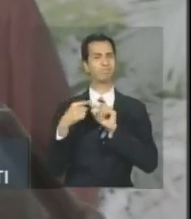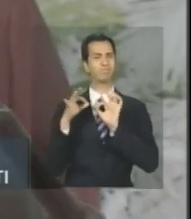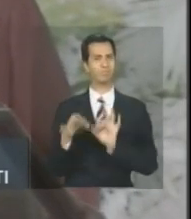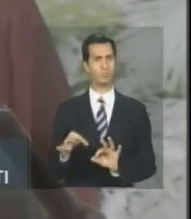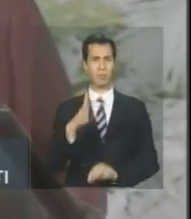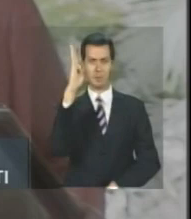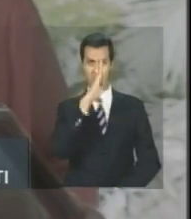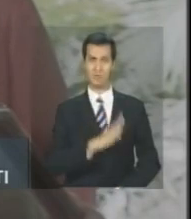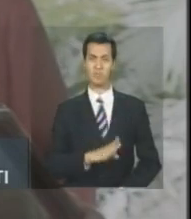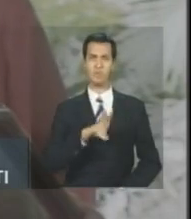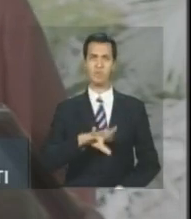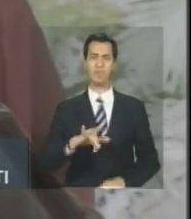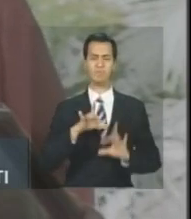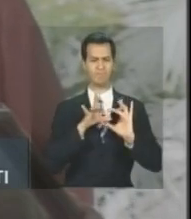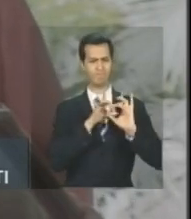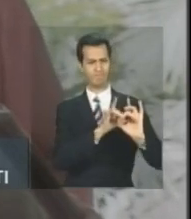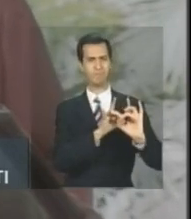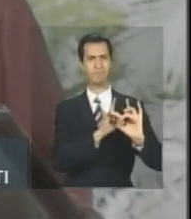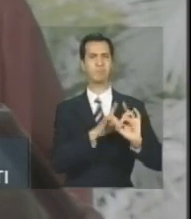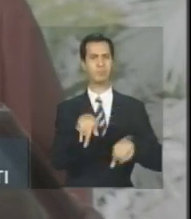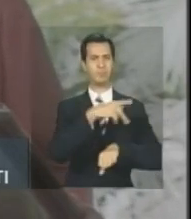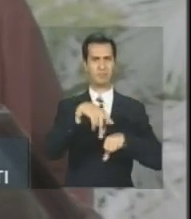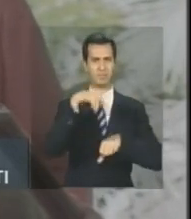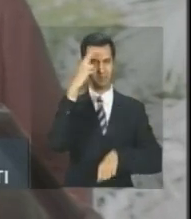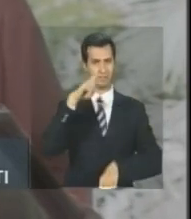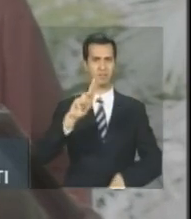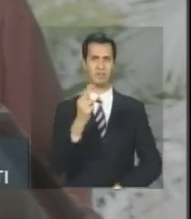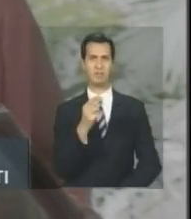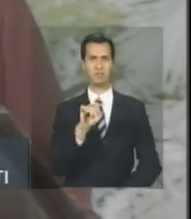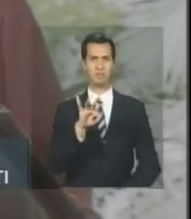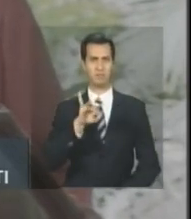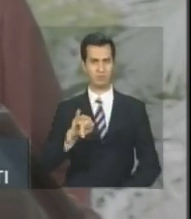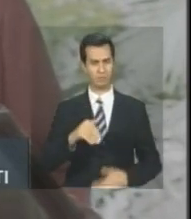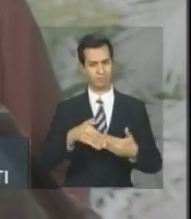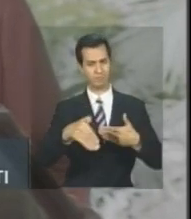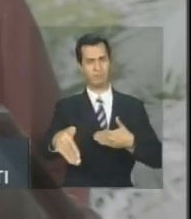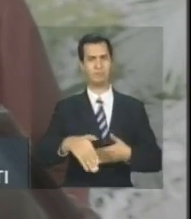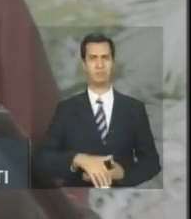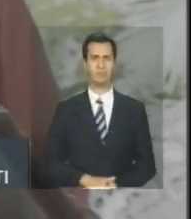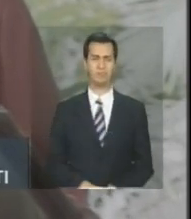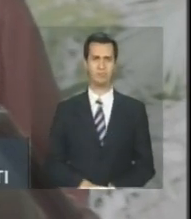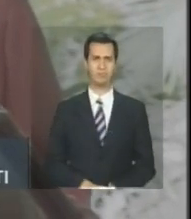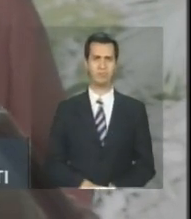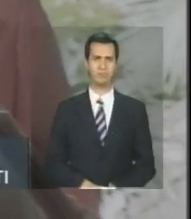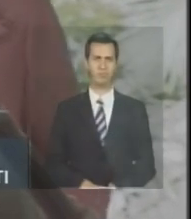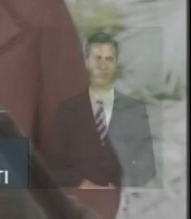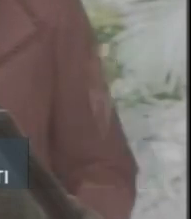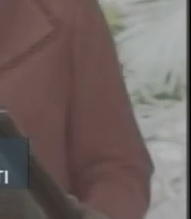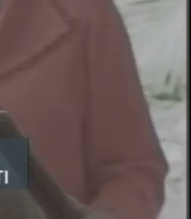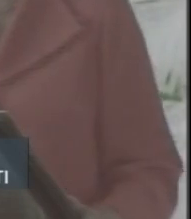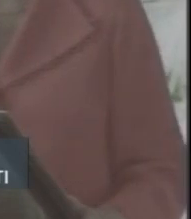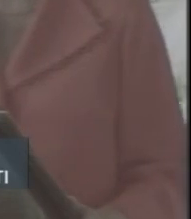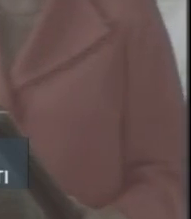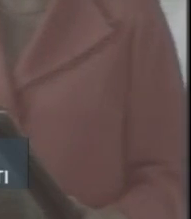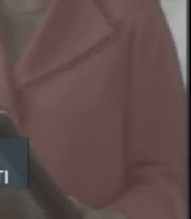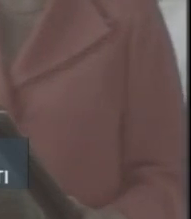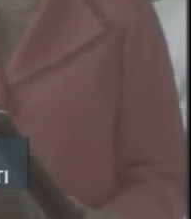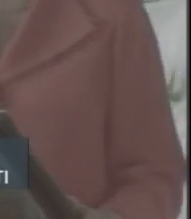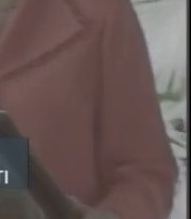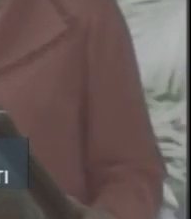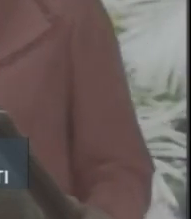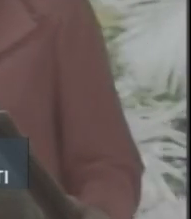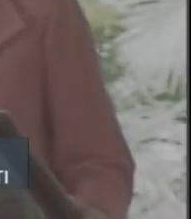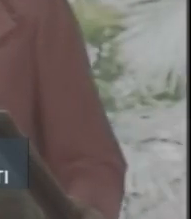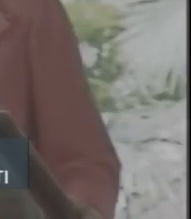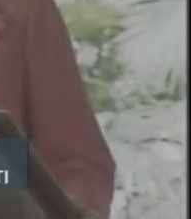Haiti nessa caminhada. Je sais qu'il reste encore beaucoup de défis à dépasser, mais comme je l'ai dit au président Martelly ce matin, le Brésil